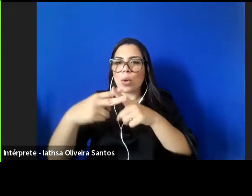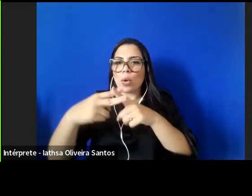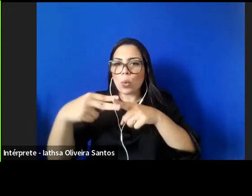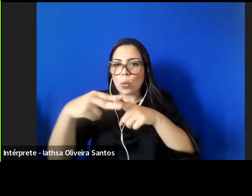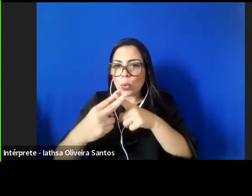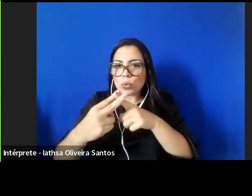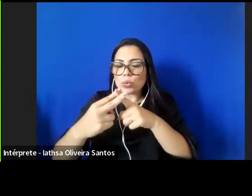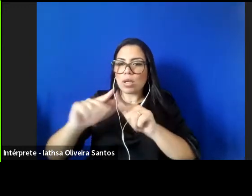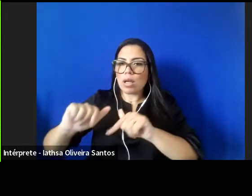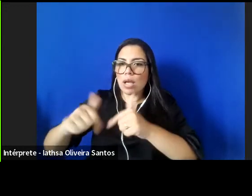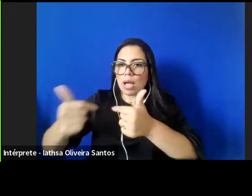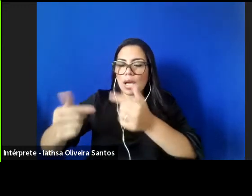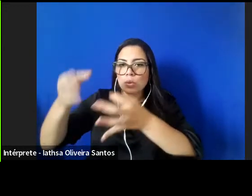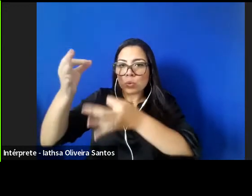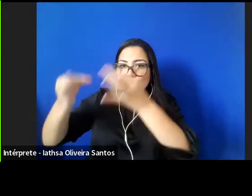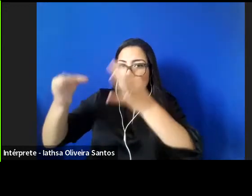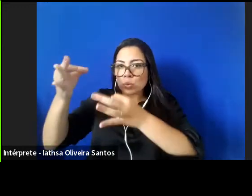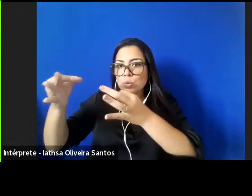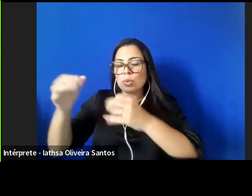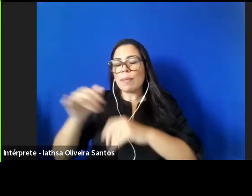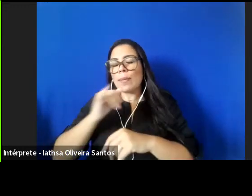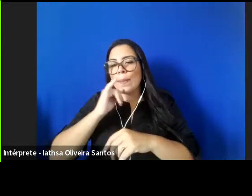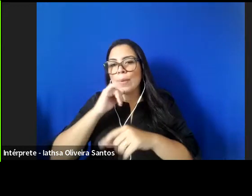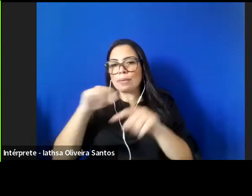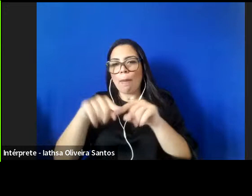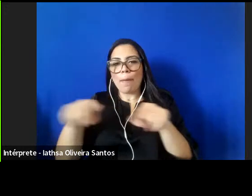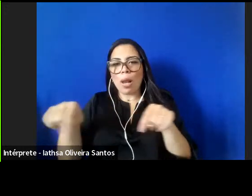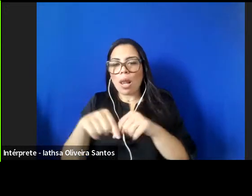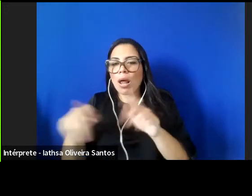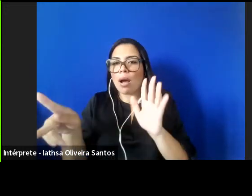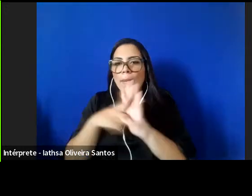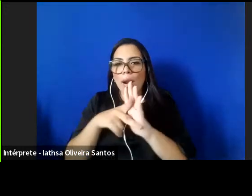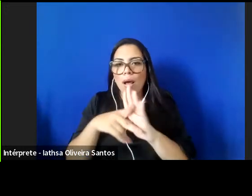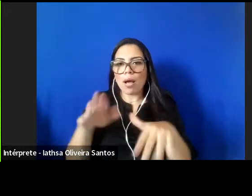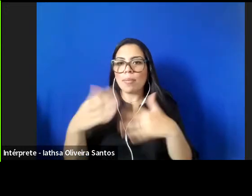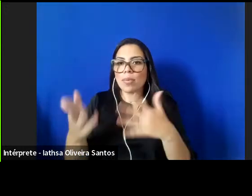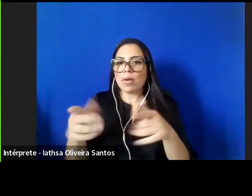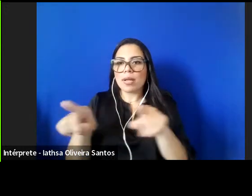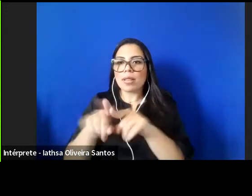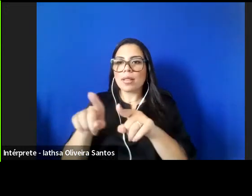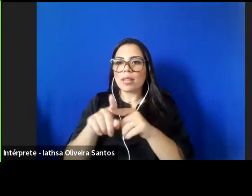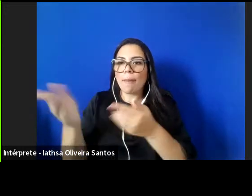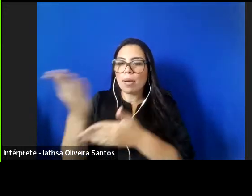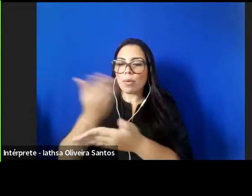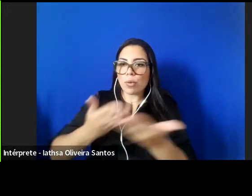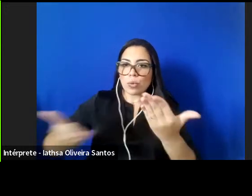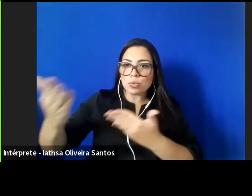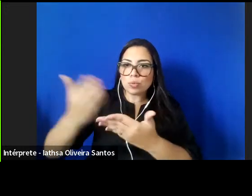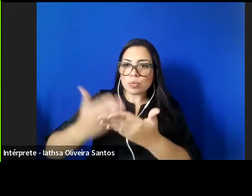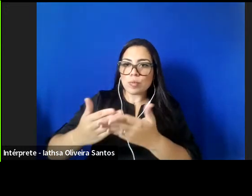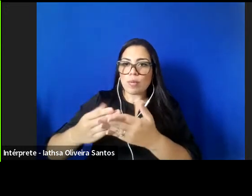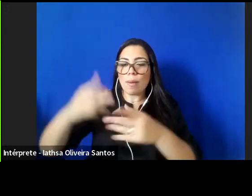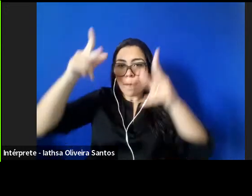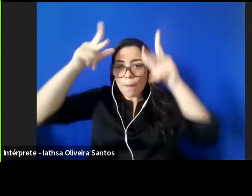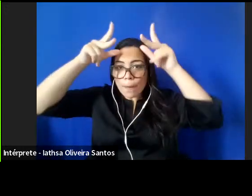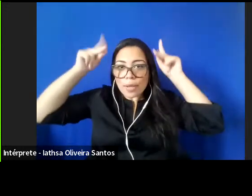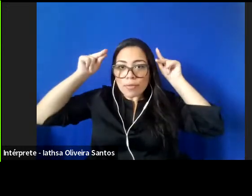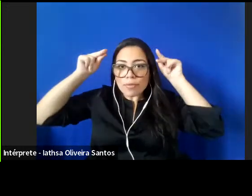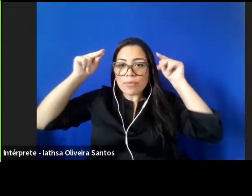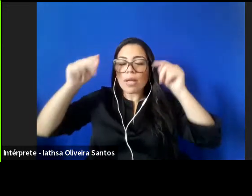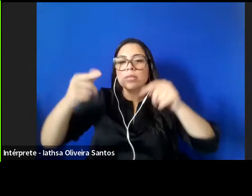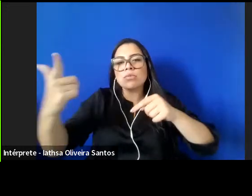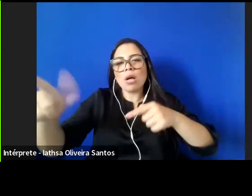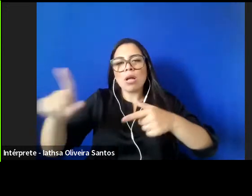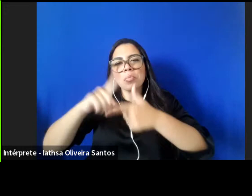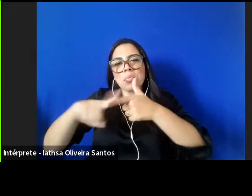comarca, uma atribuição de competência, etc., e protocolos interinstitucionais, prefeitura, com grandes